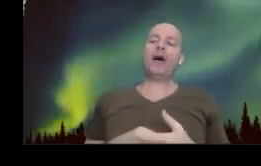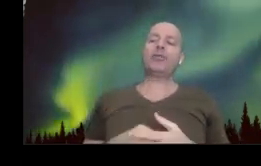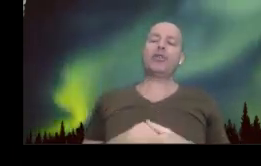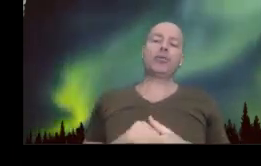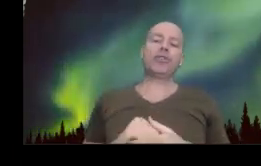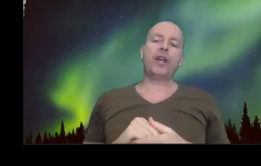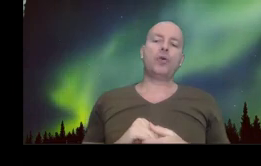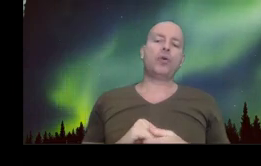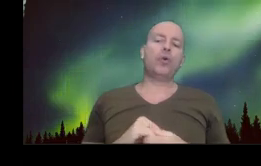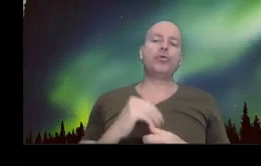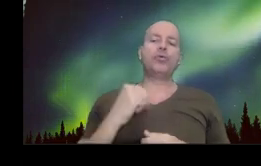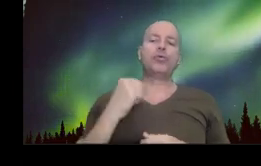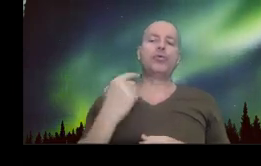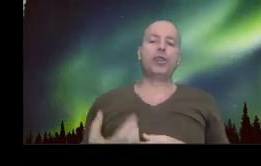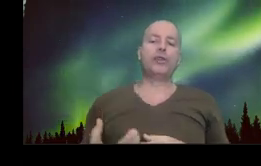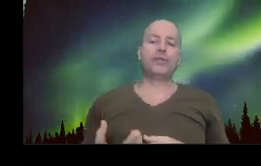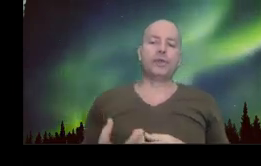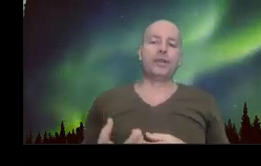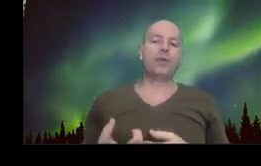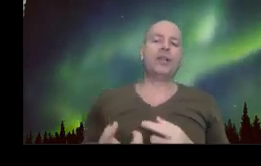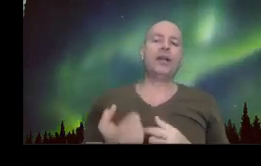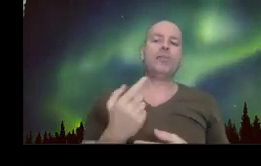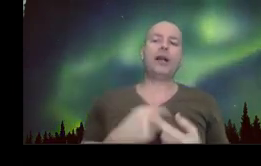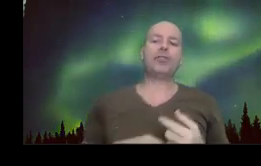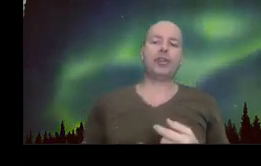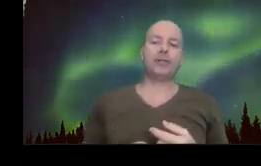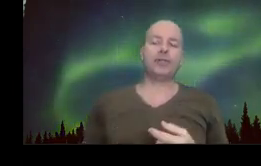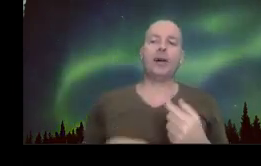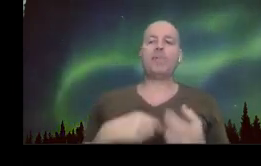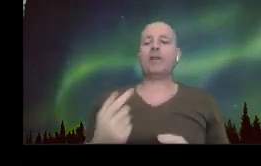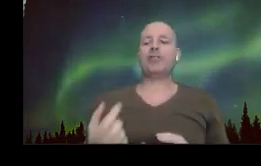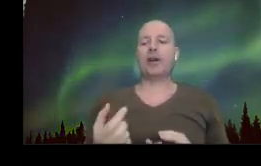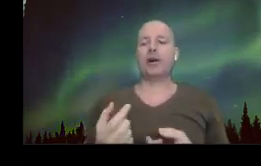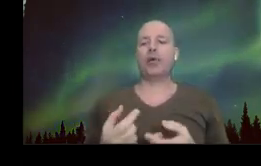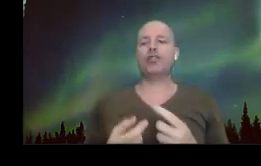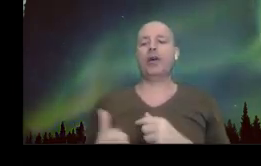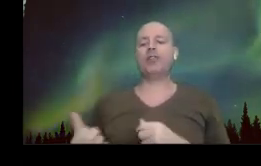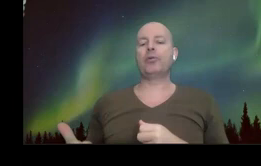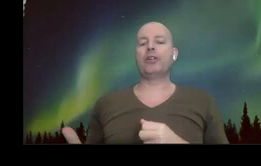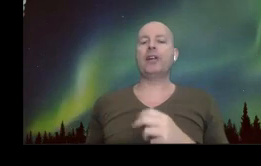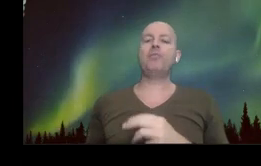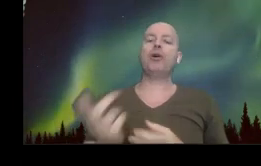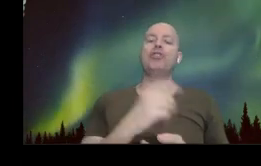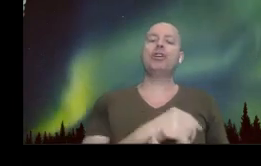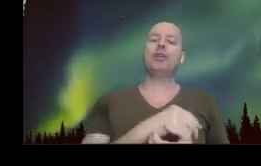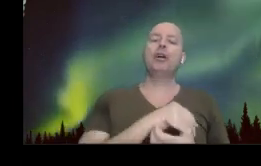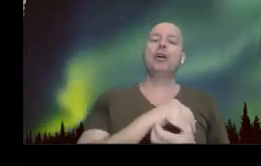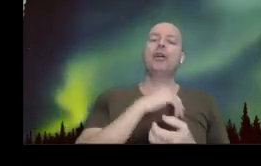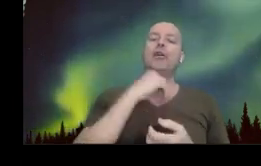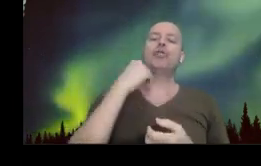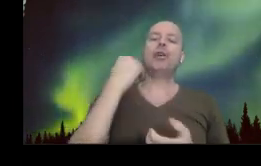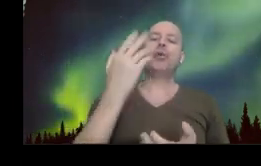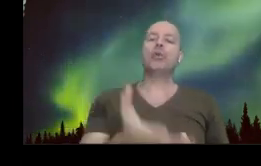ele é chamado de conselho consultivo e não deliberativo. Na prática, o chefe da unidade pode